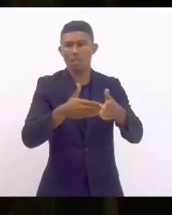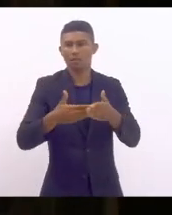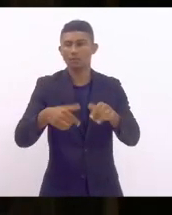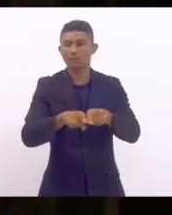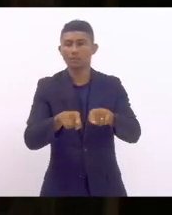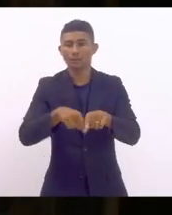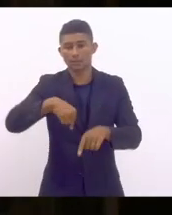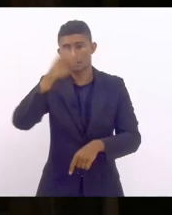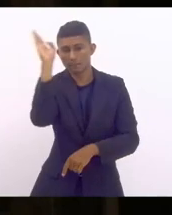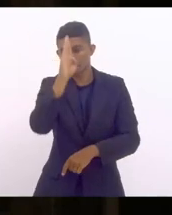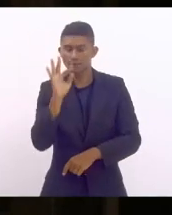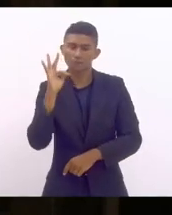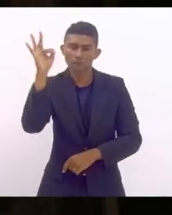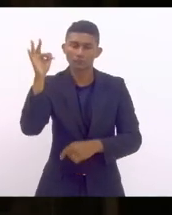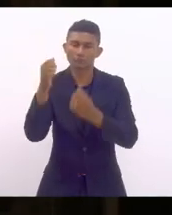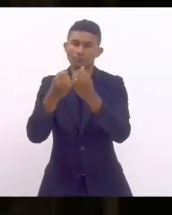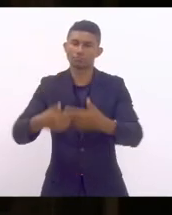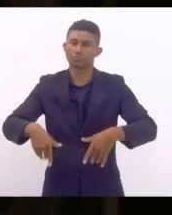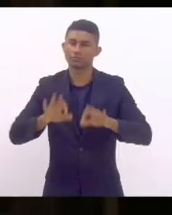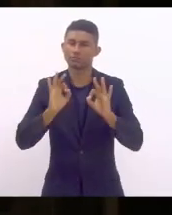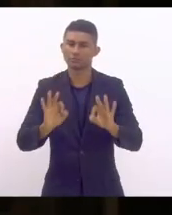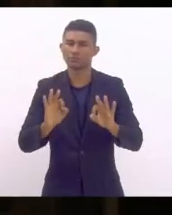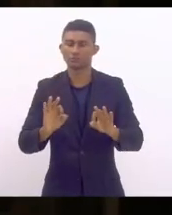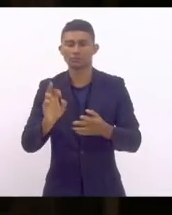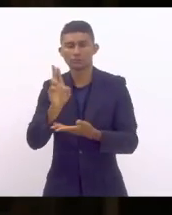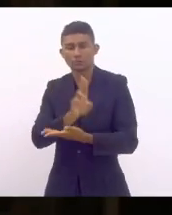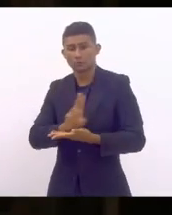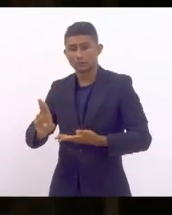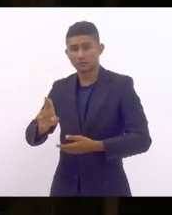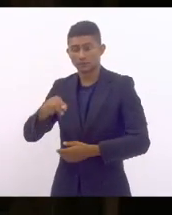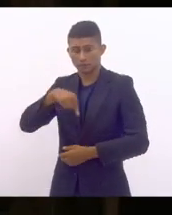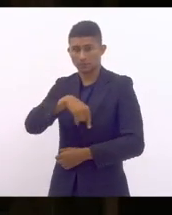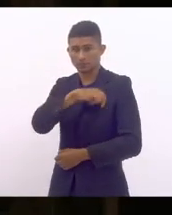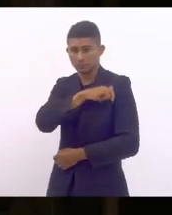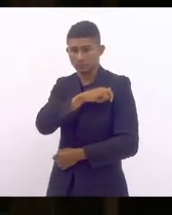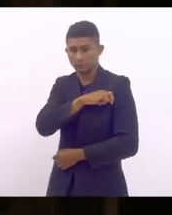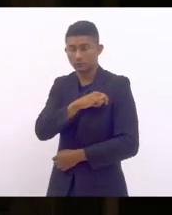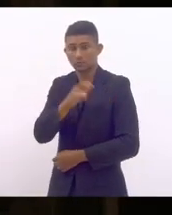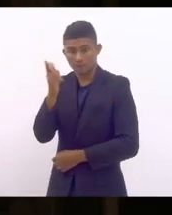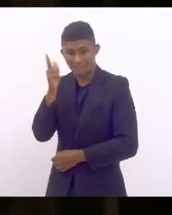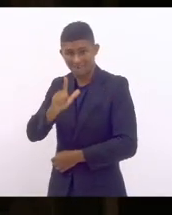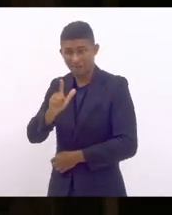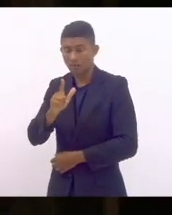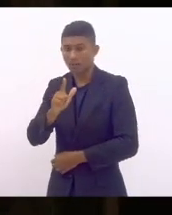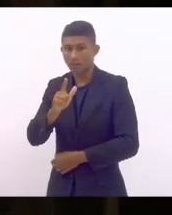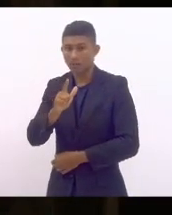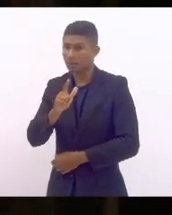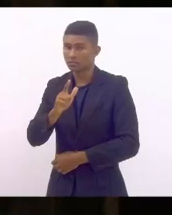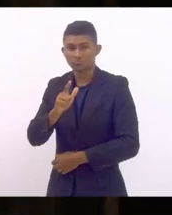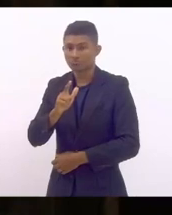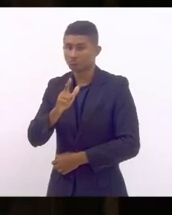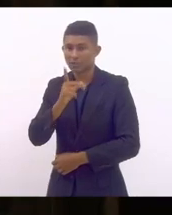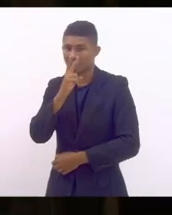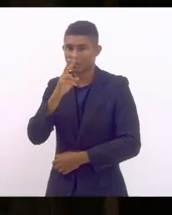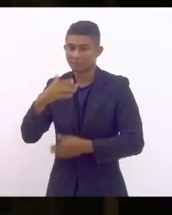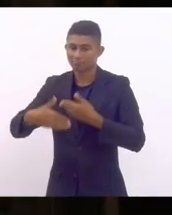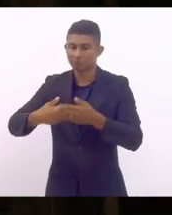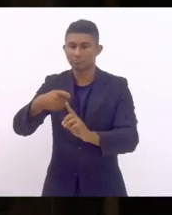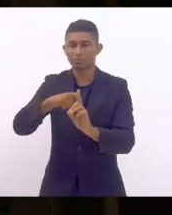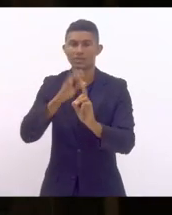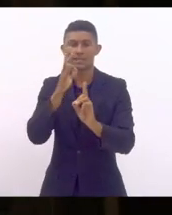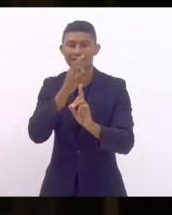E isso vem muito o fato da Universidade Federal do Rio de Janeiro poder fechar em setembro vem muito por causa